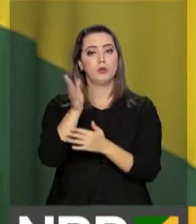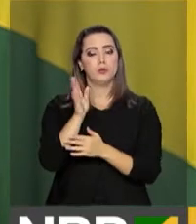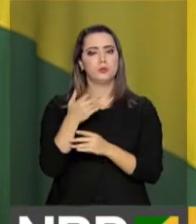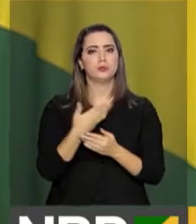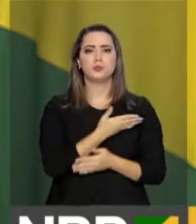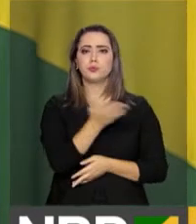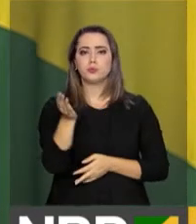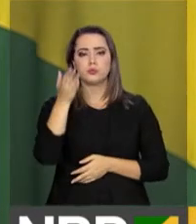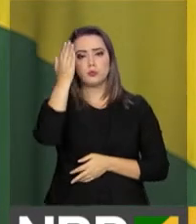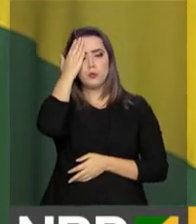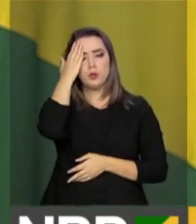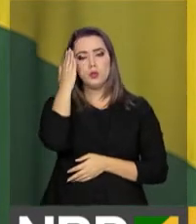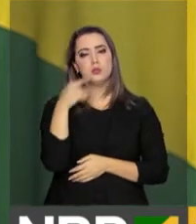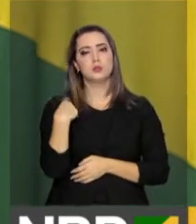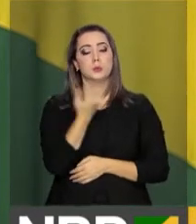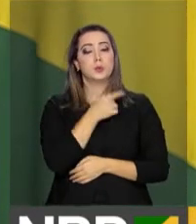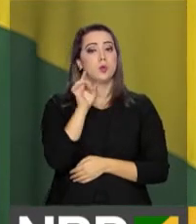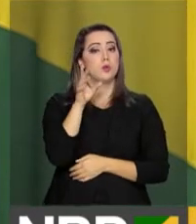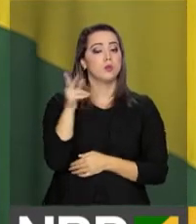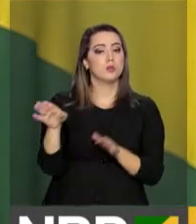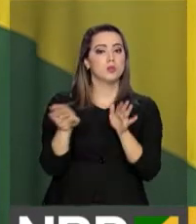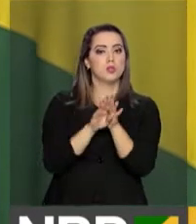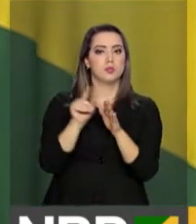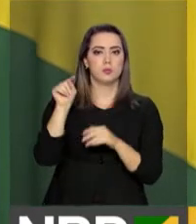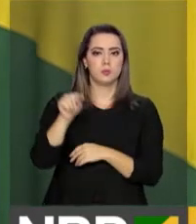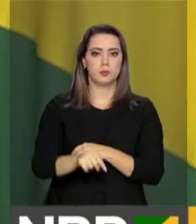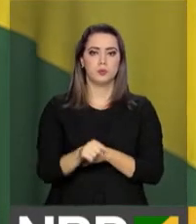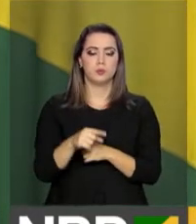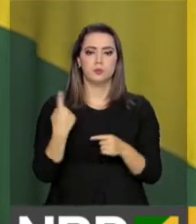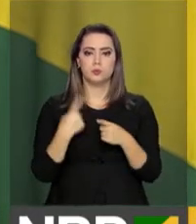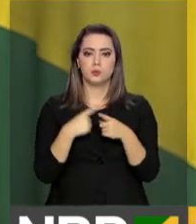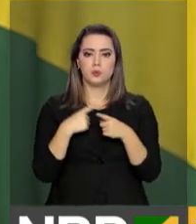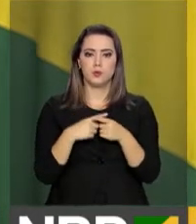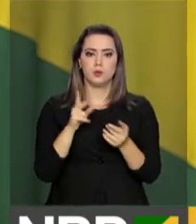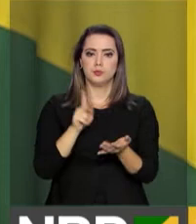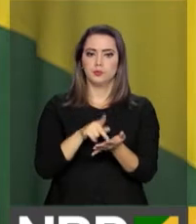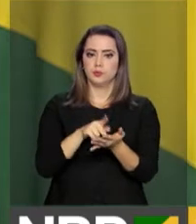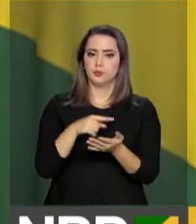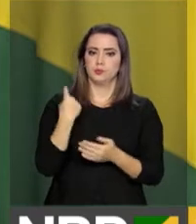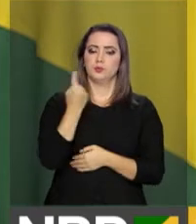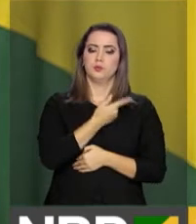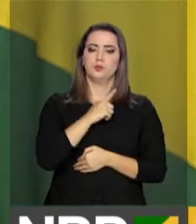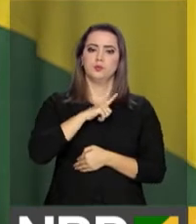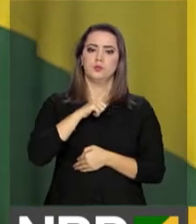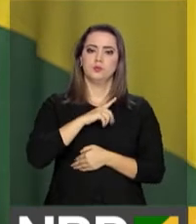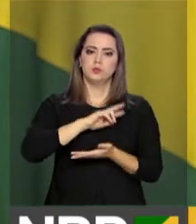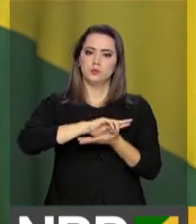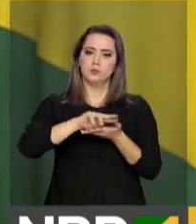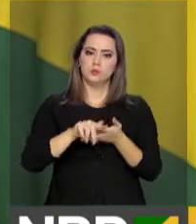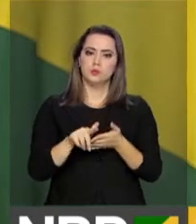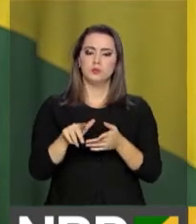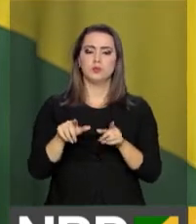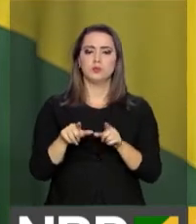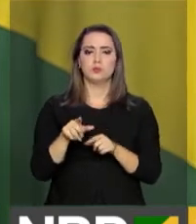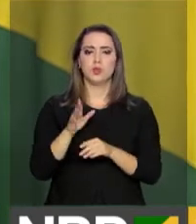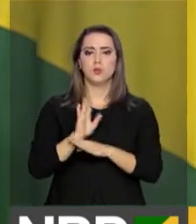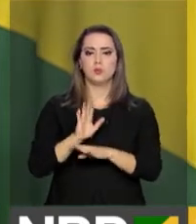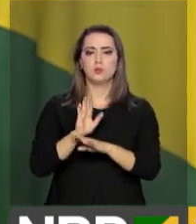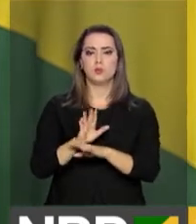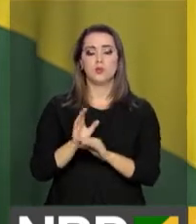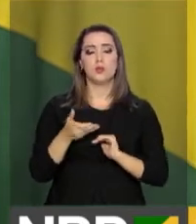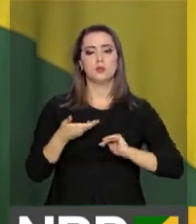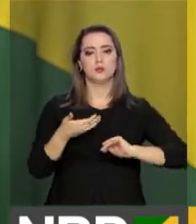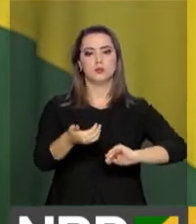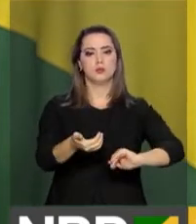vocês sabem que nós só conseguimos chegar até aqui porque na verdade nós temos e tivemos e temos fui do